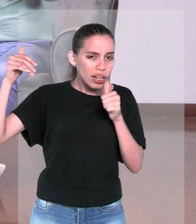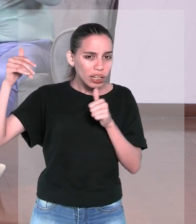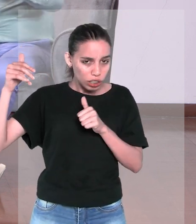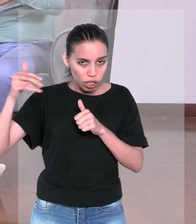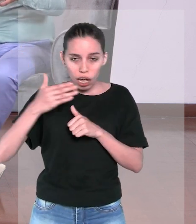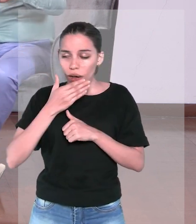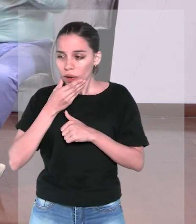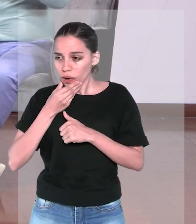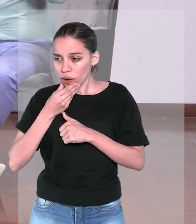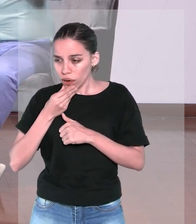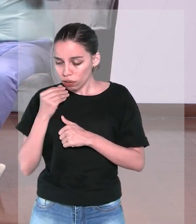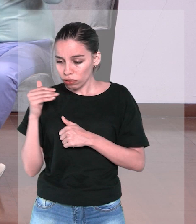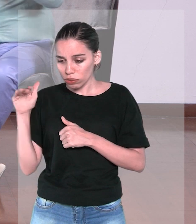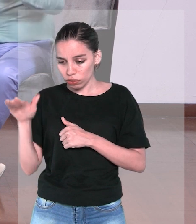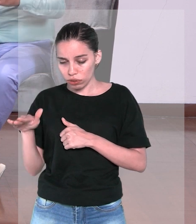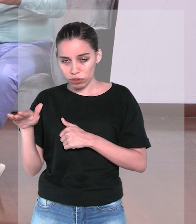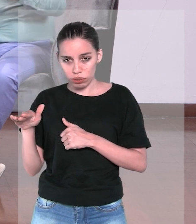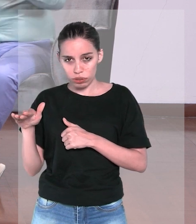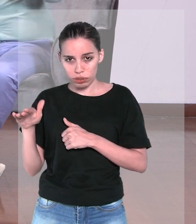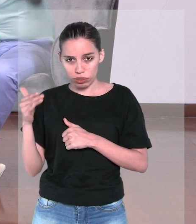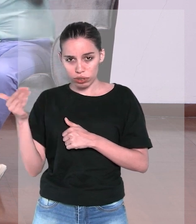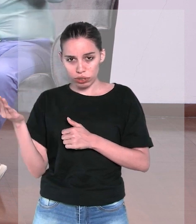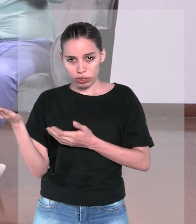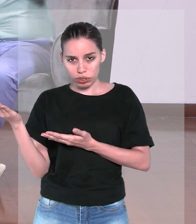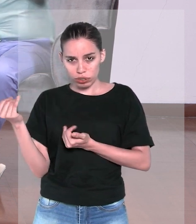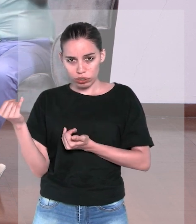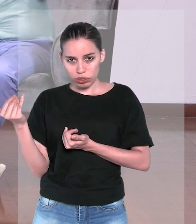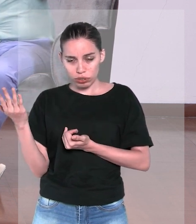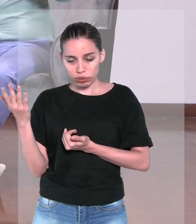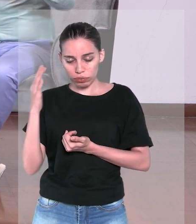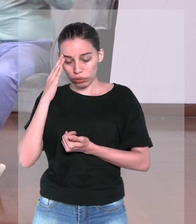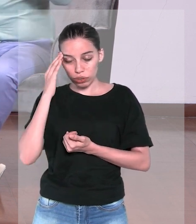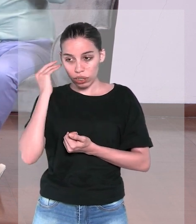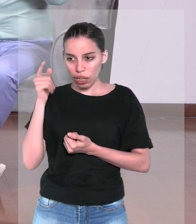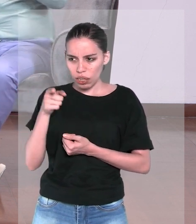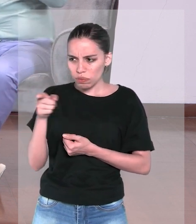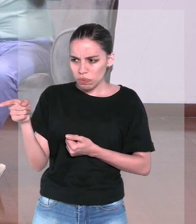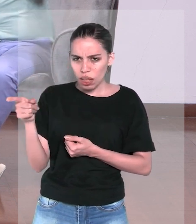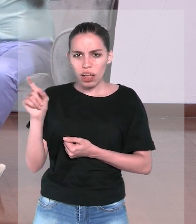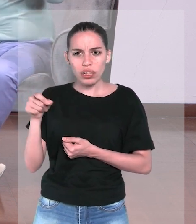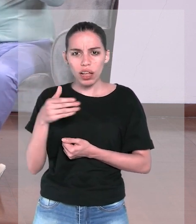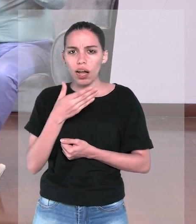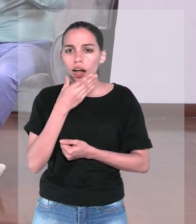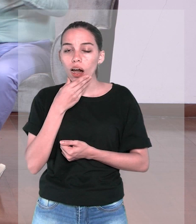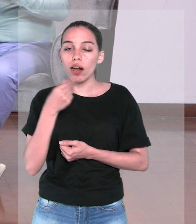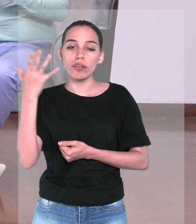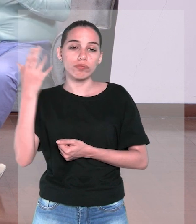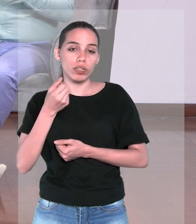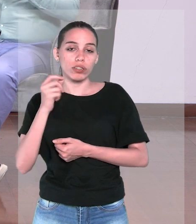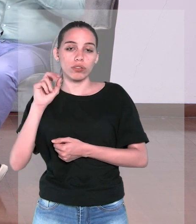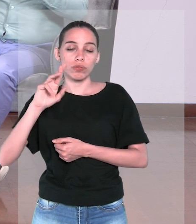de indígenas atacando, de negros atacando. Então, você tem também um recorte de gênero, você tem um recorte